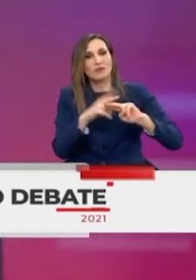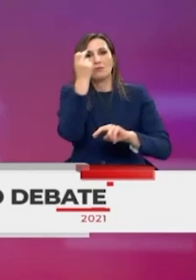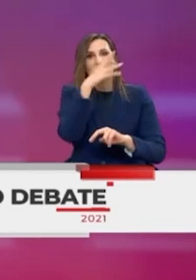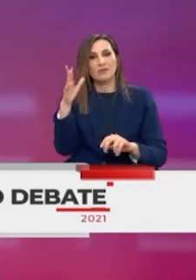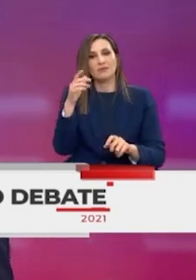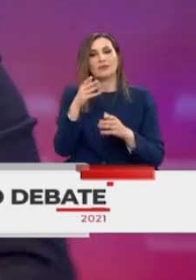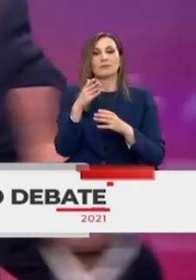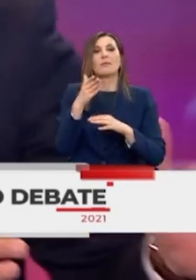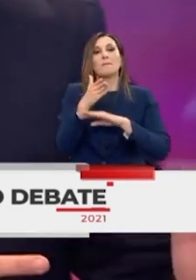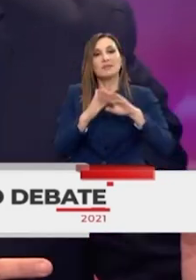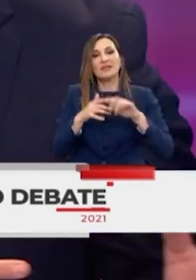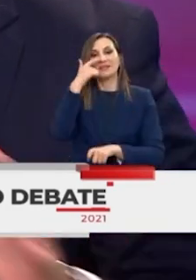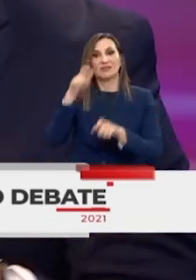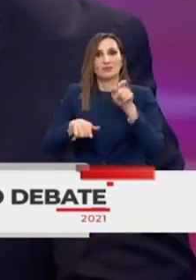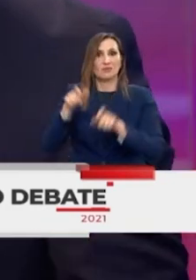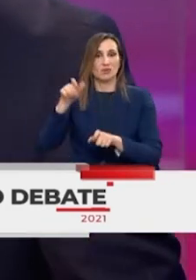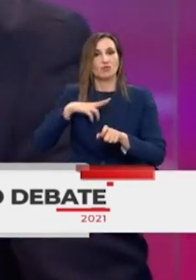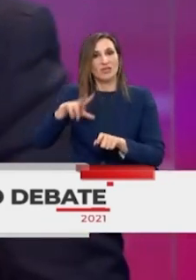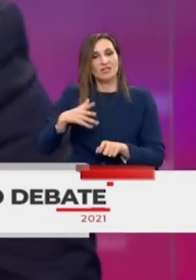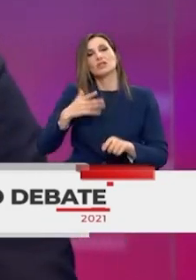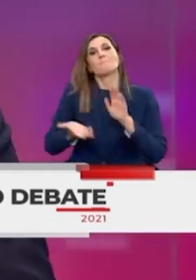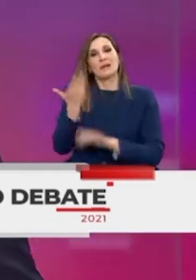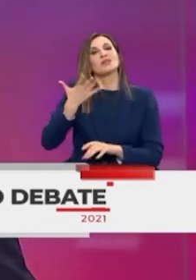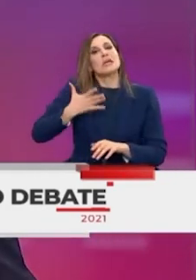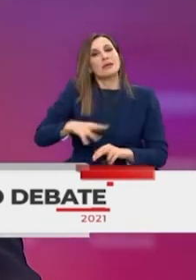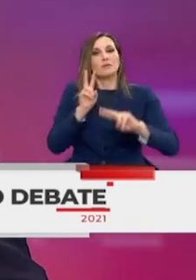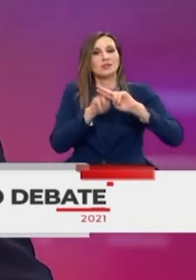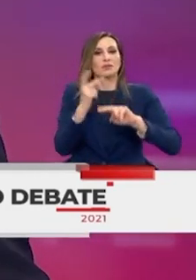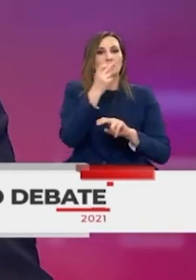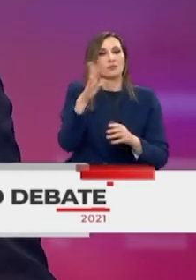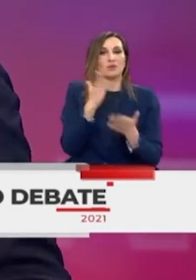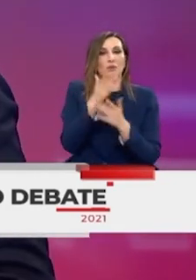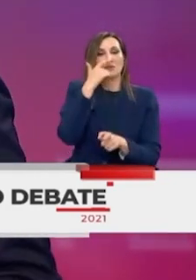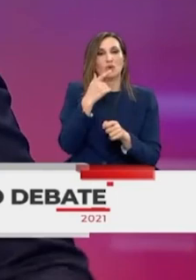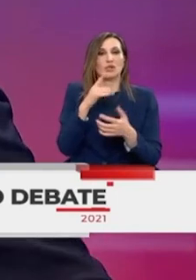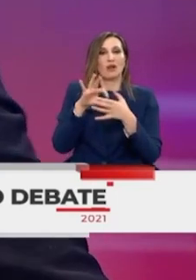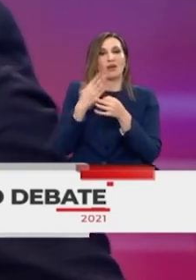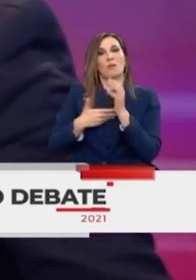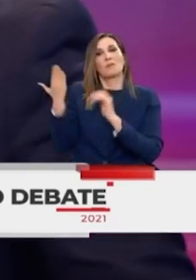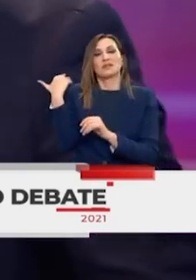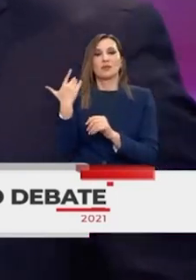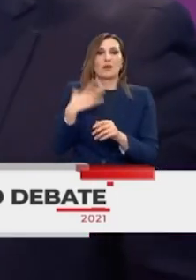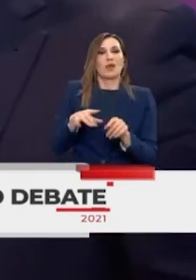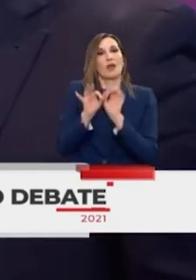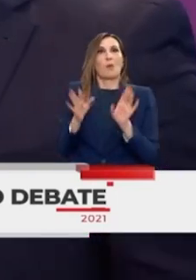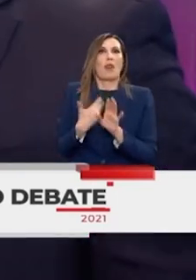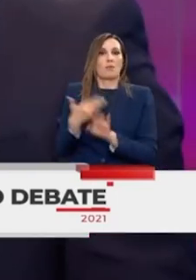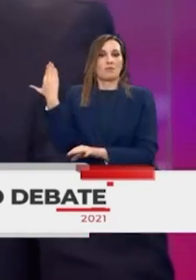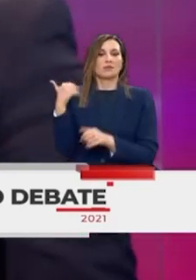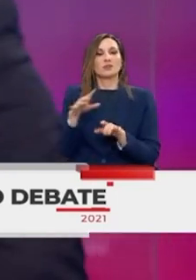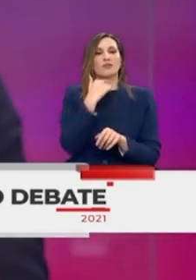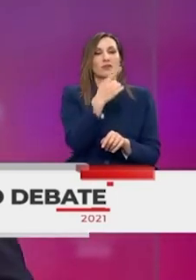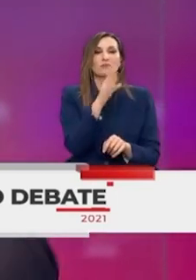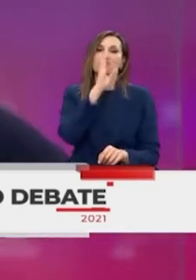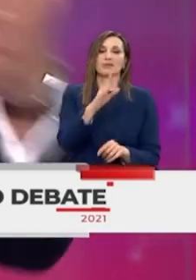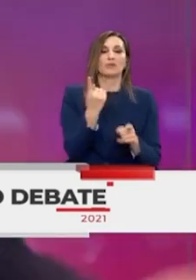perpétua. Só estes candidatos do século passado é que não querem. Mas já agora eu não podia deixar de dizer isto e tenho pena do que vou dizer agora. Mas vou dizer. Porque vir dizer